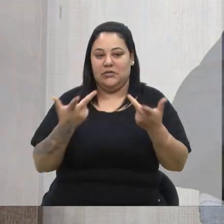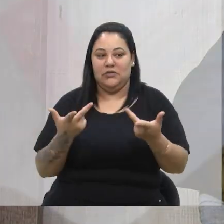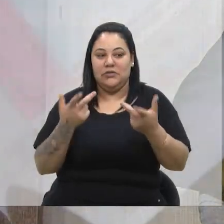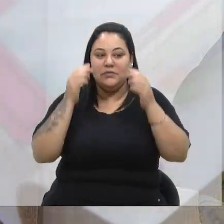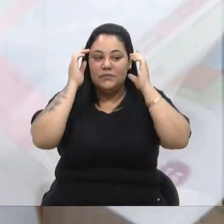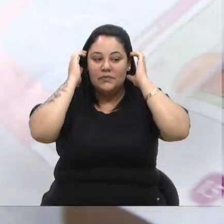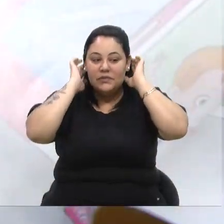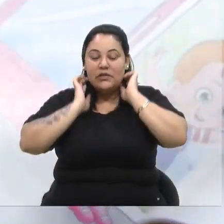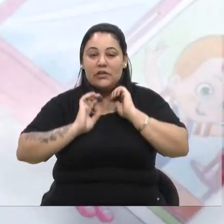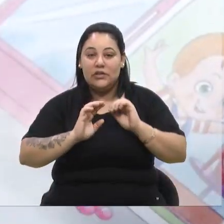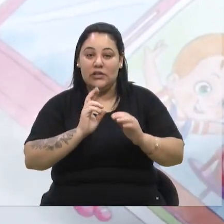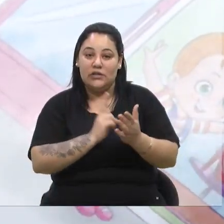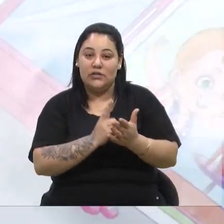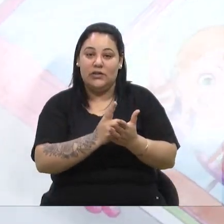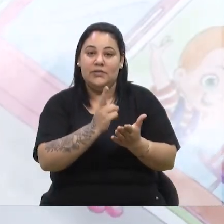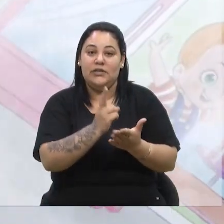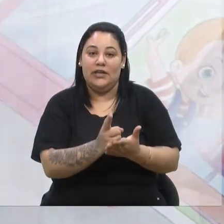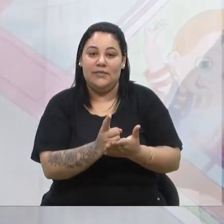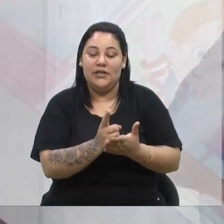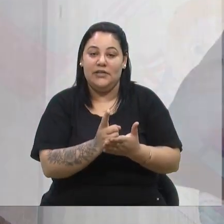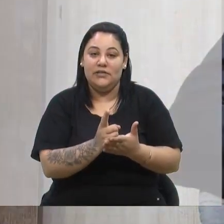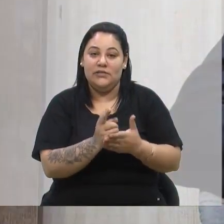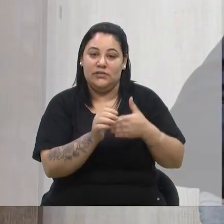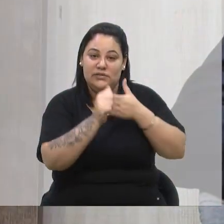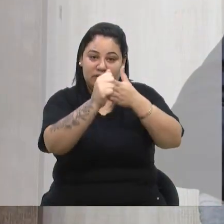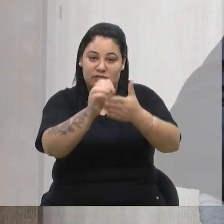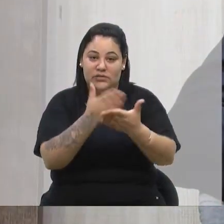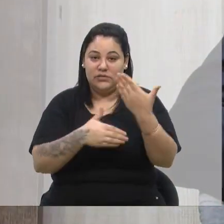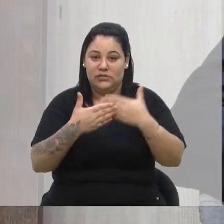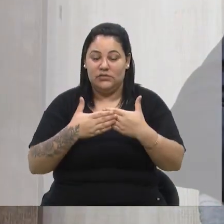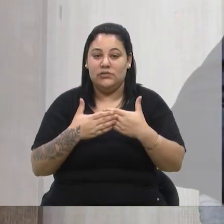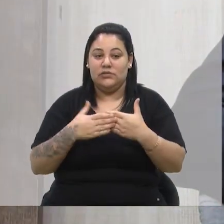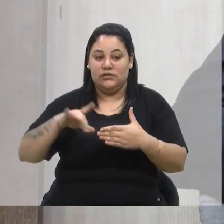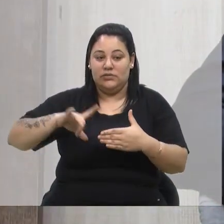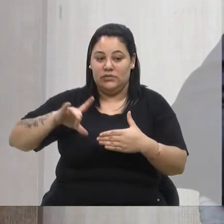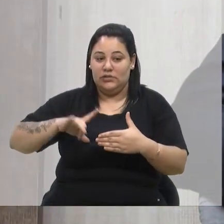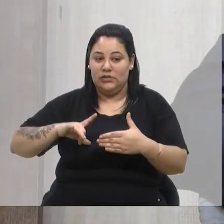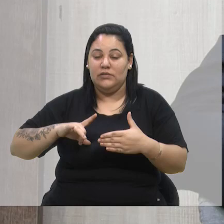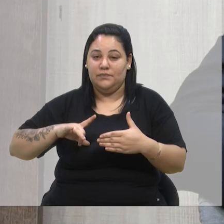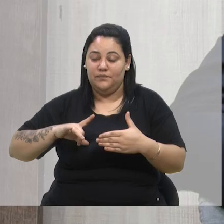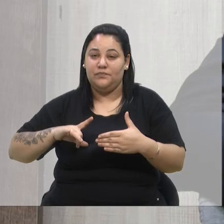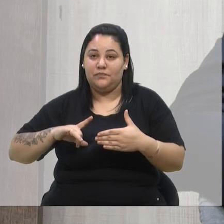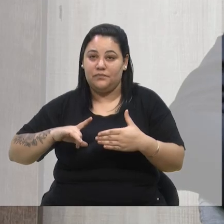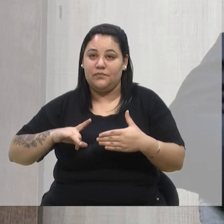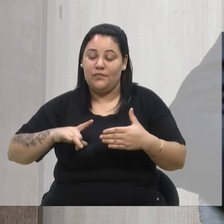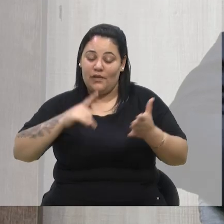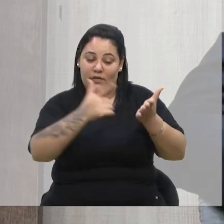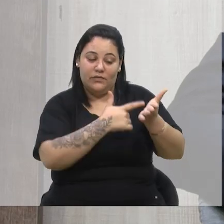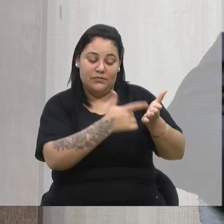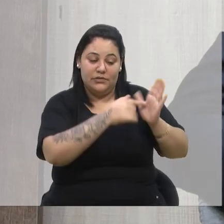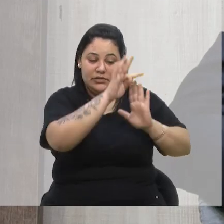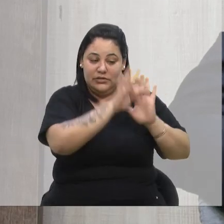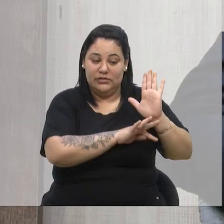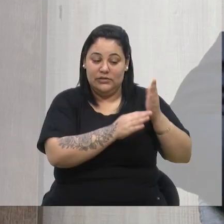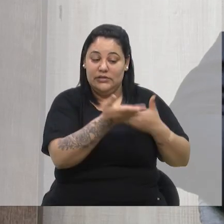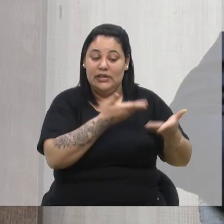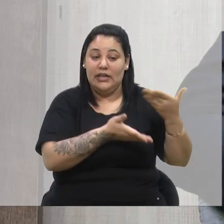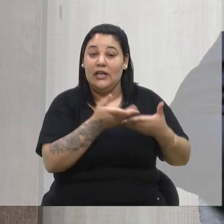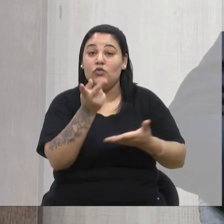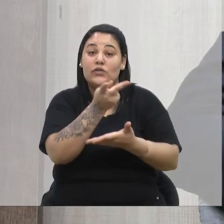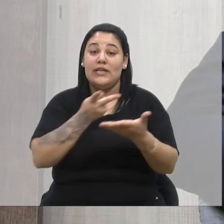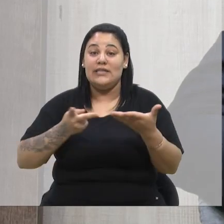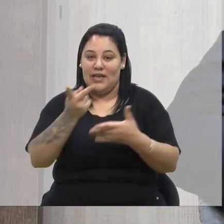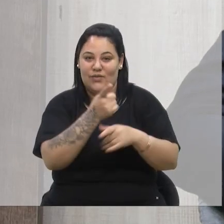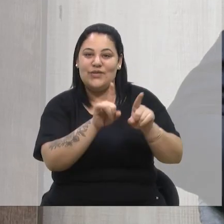roteiro cronológico da própria obra, ainda um pouco do enredo a ser perseguido e tratarmos também